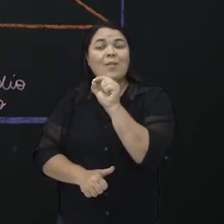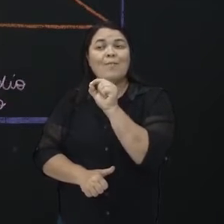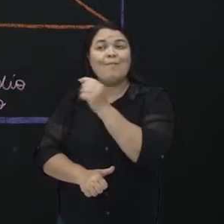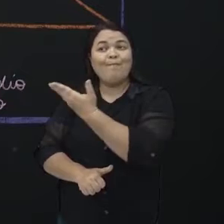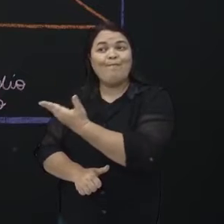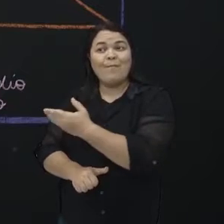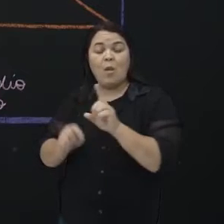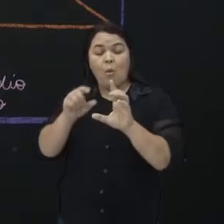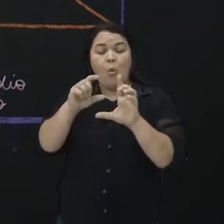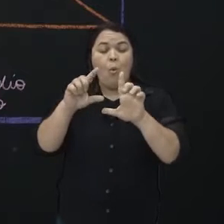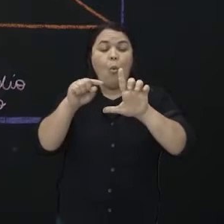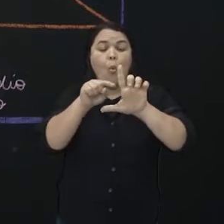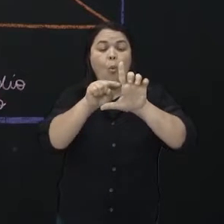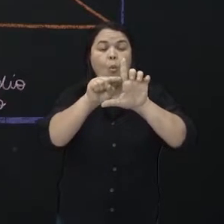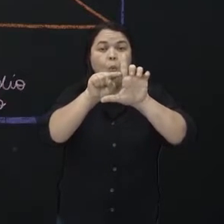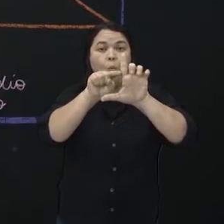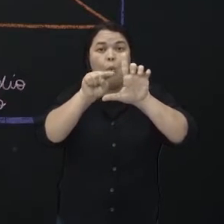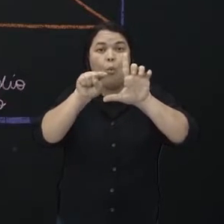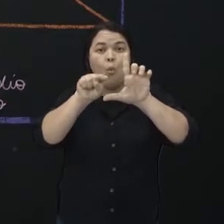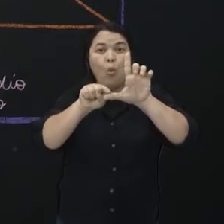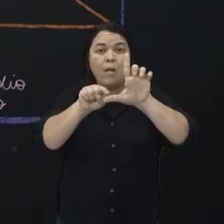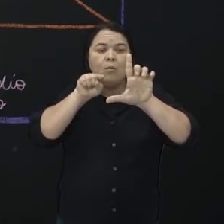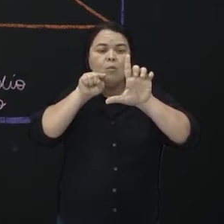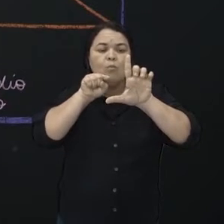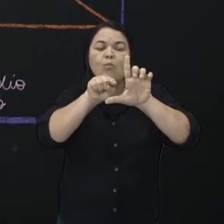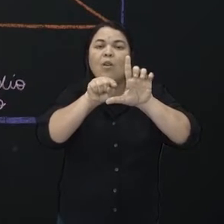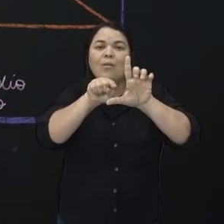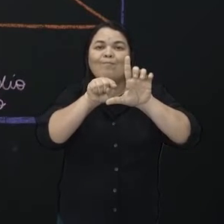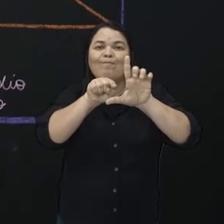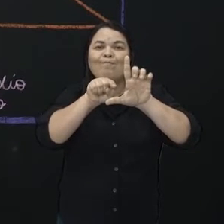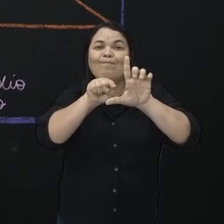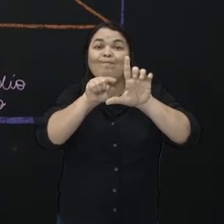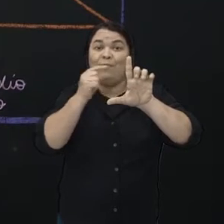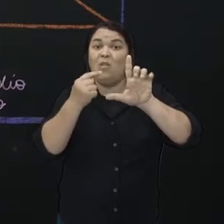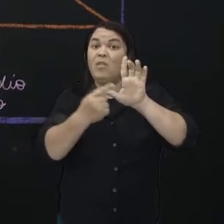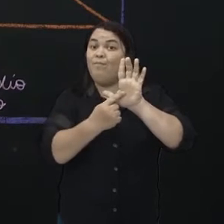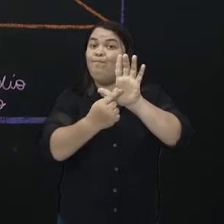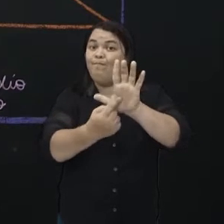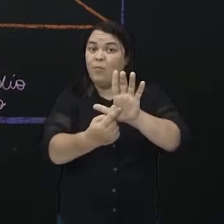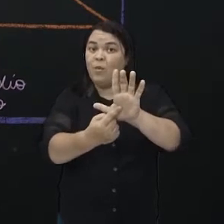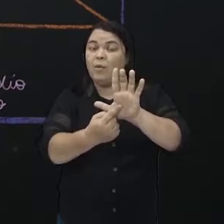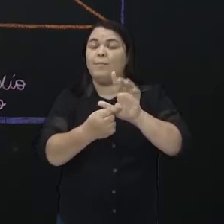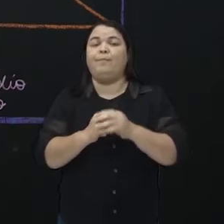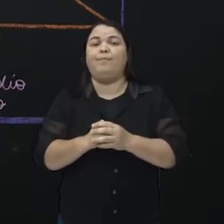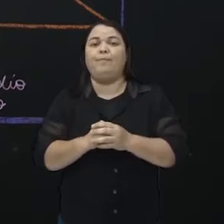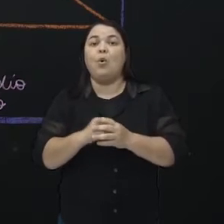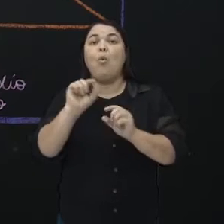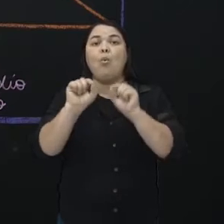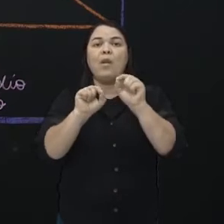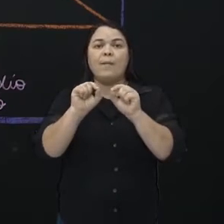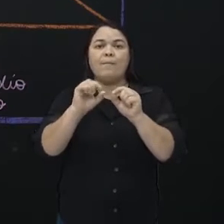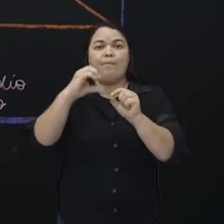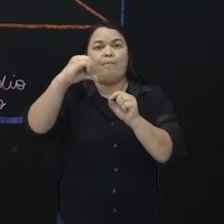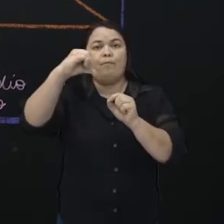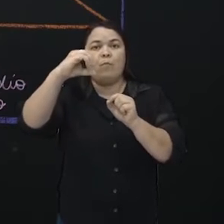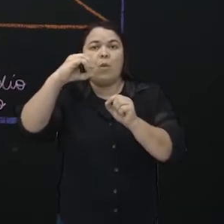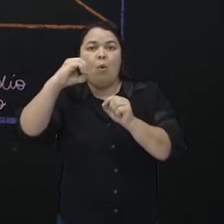seja, obrigatoriamente, ela tem que formar um ângulo de 90 graus. Como é que a gente analisa ou verifica